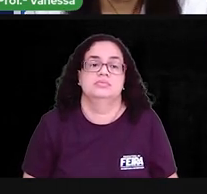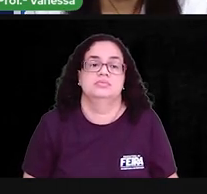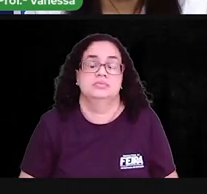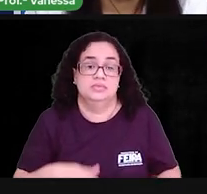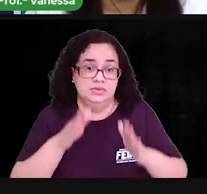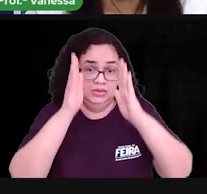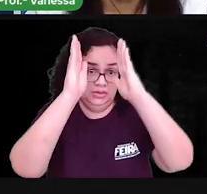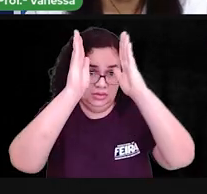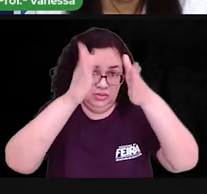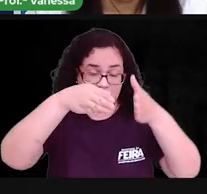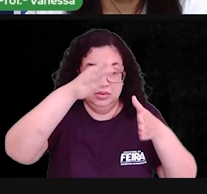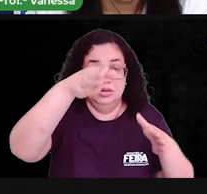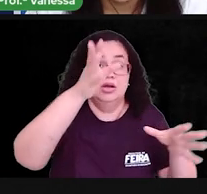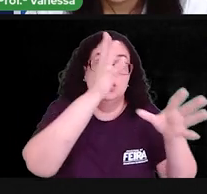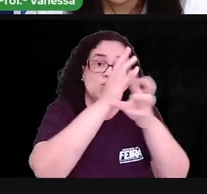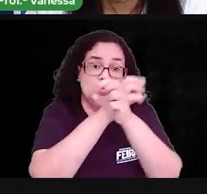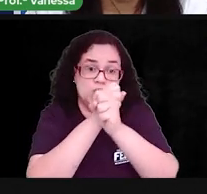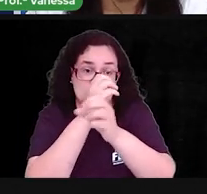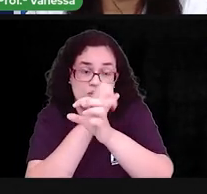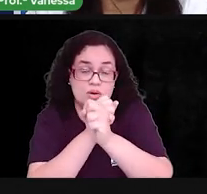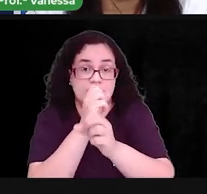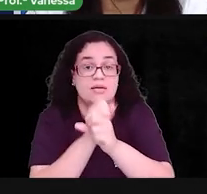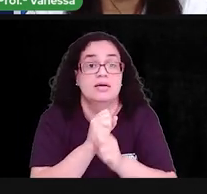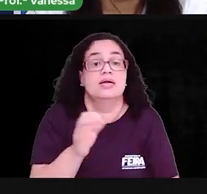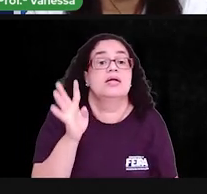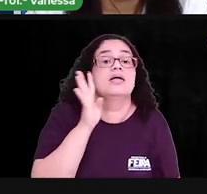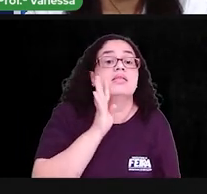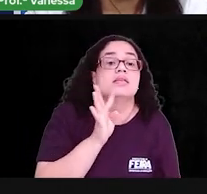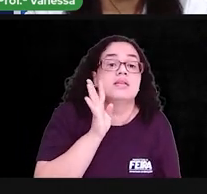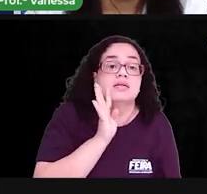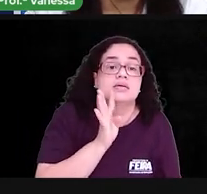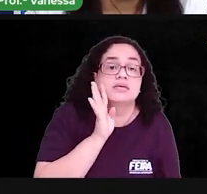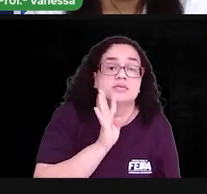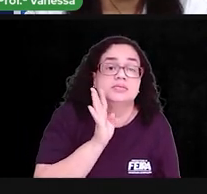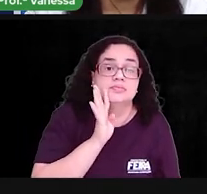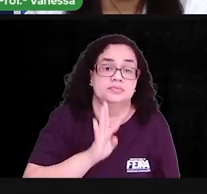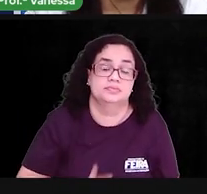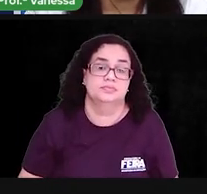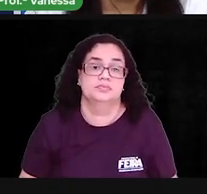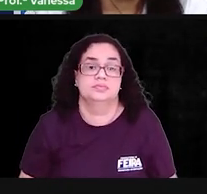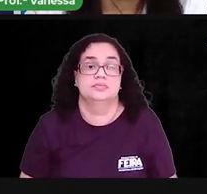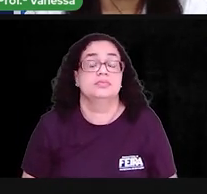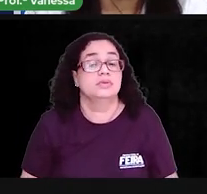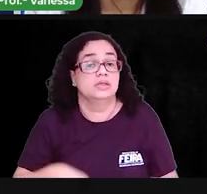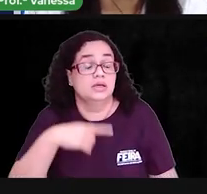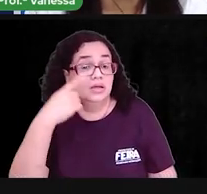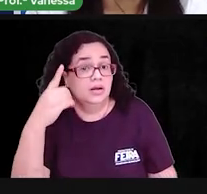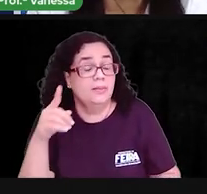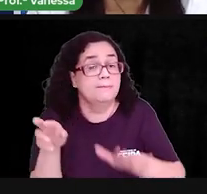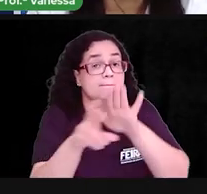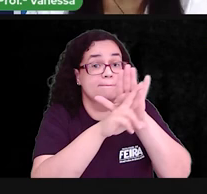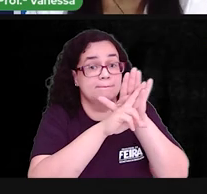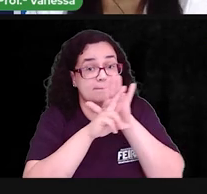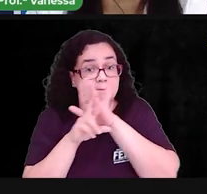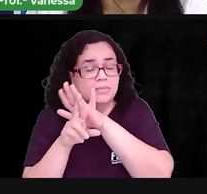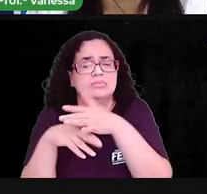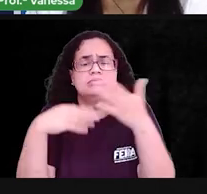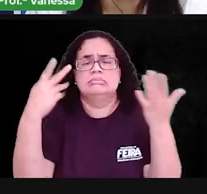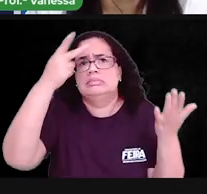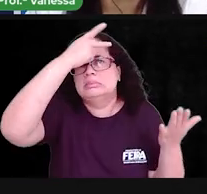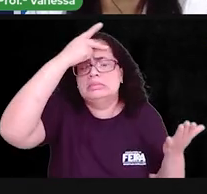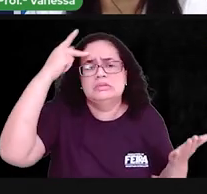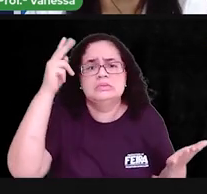e essa parte da conta e é uma parte bem interessante né e ela mostra o consumo